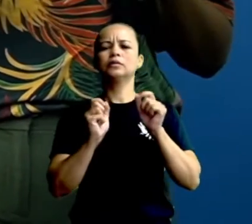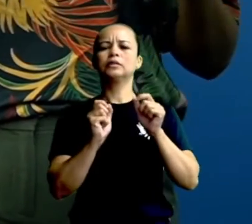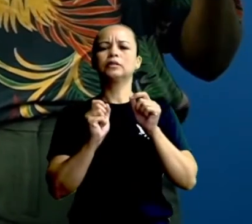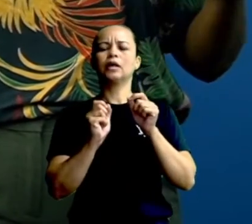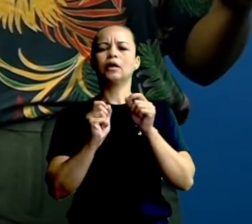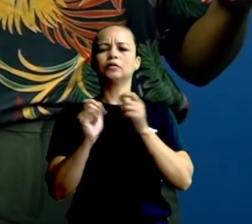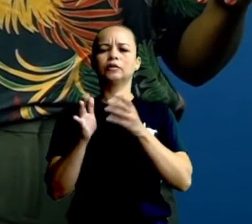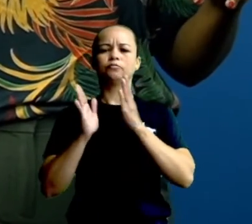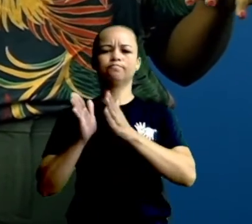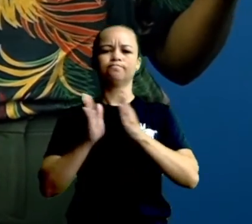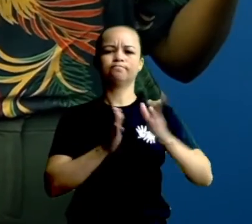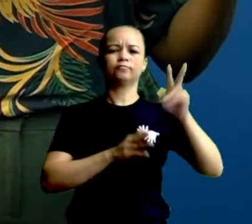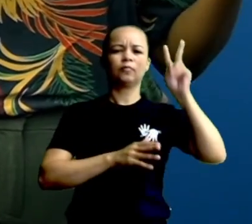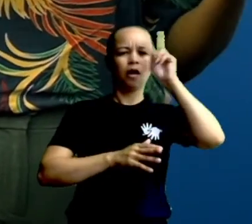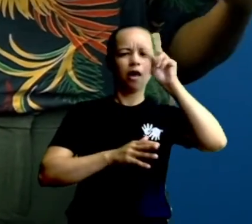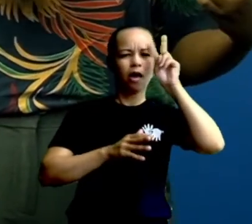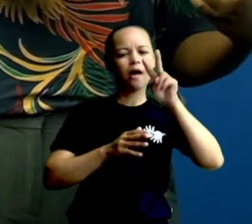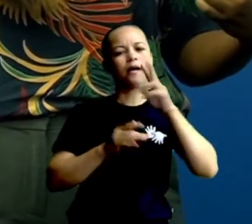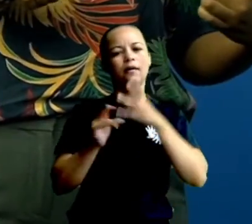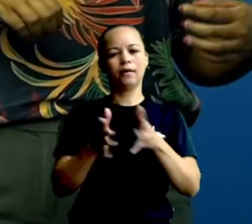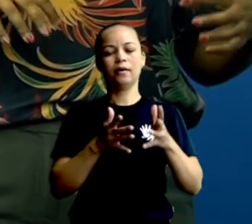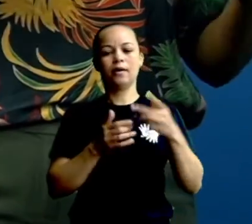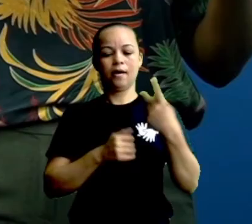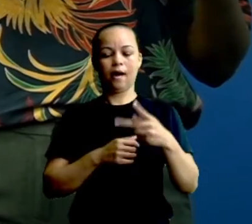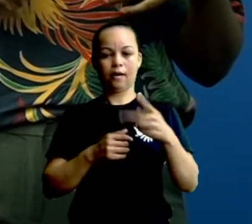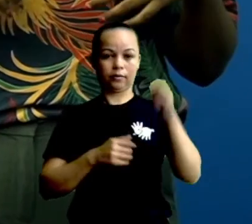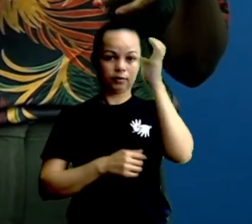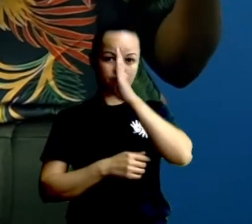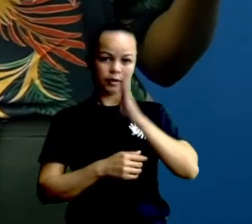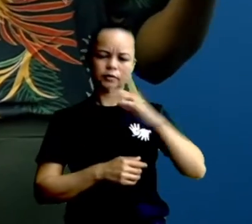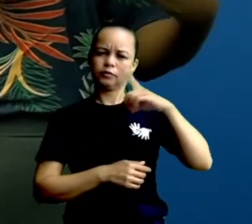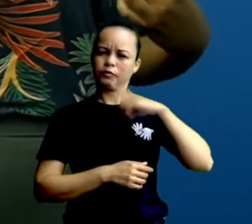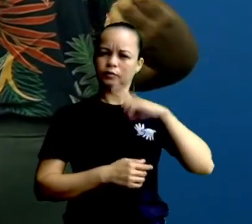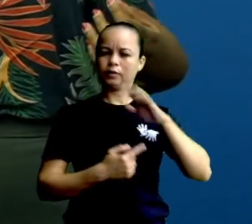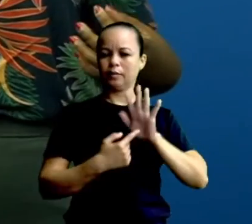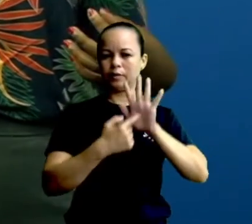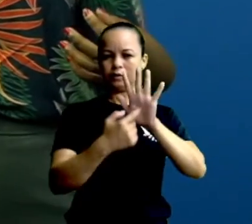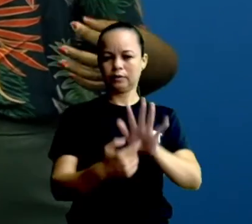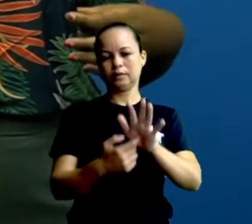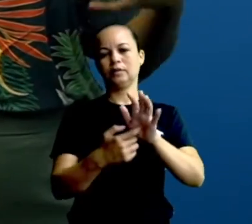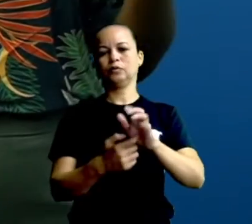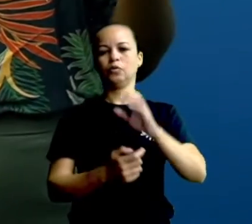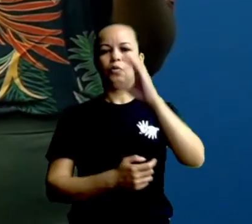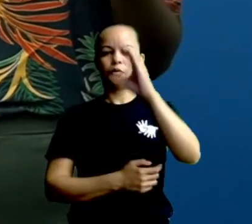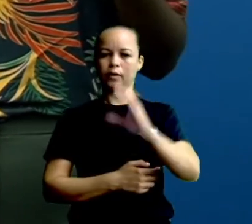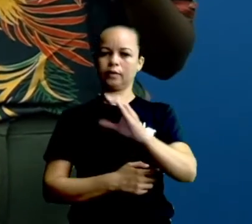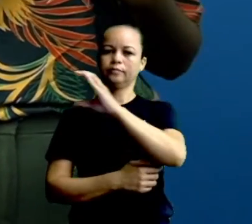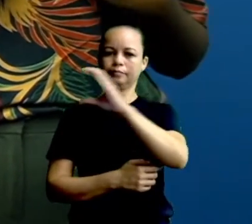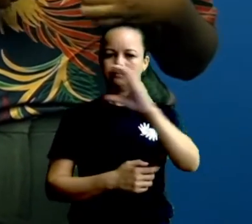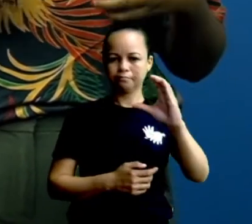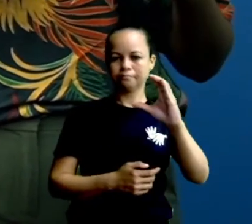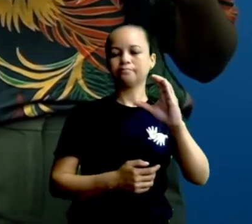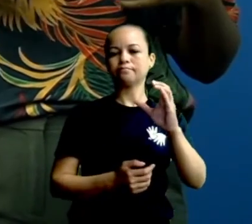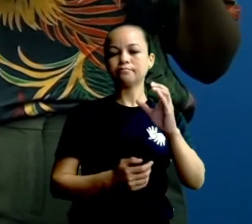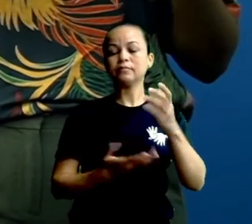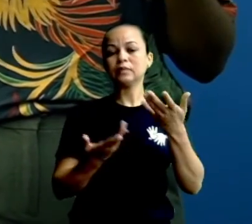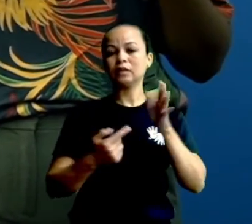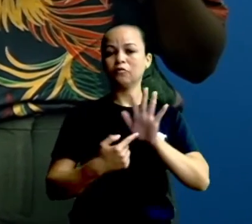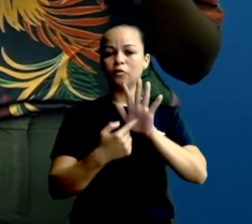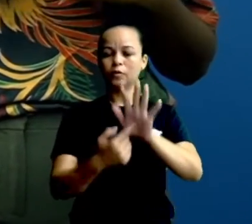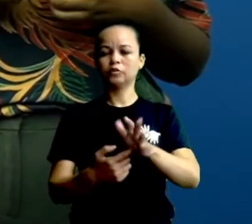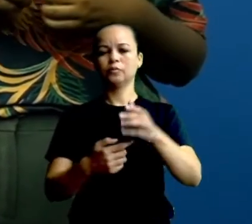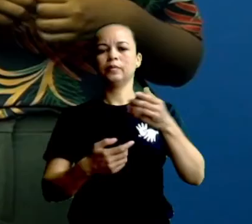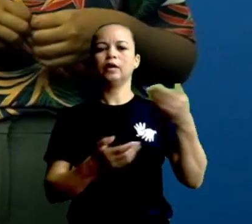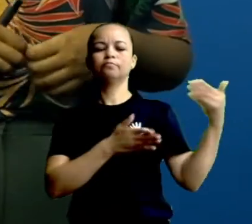existem vários segmentos, né? Aqui no Brasil a gente tem a presença do catolicismo, né, que foram trazidos inclusive